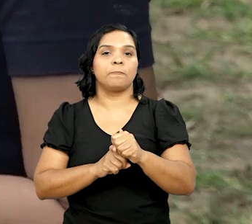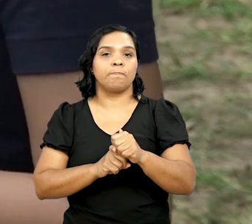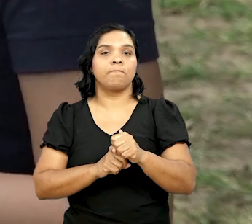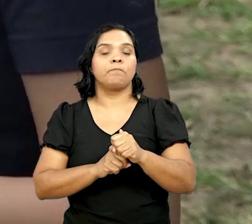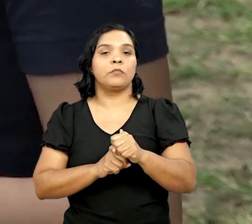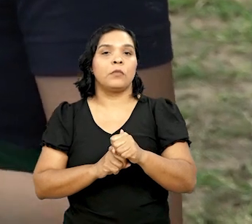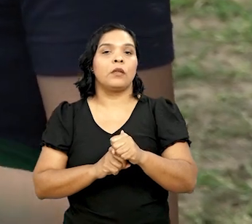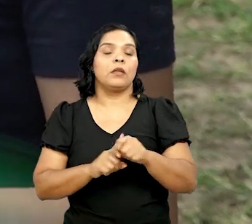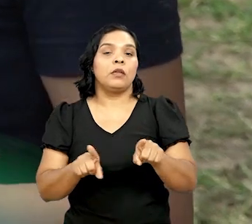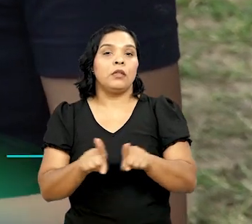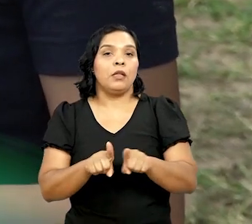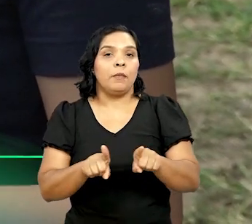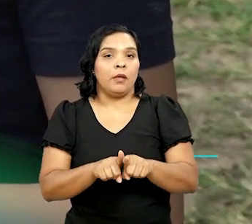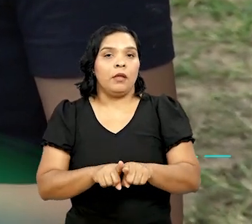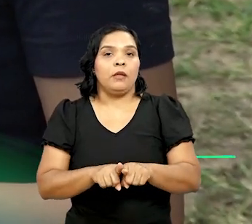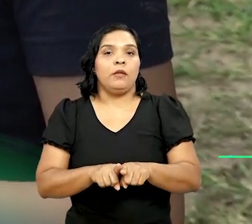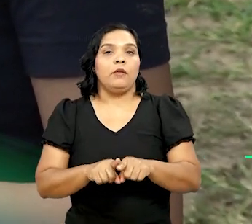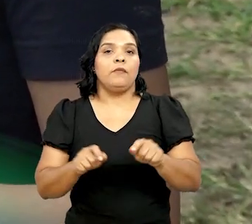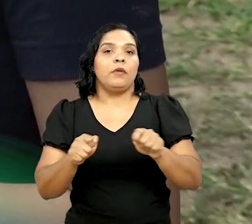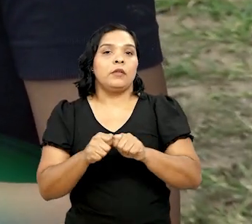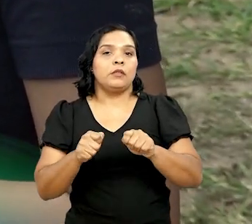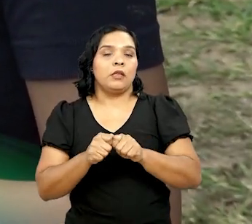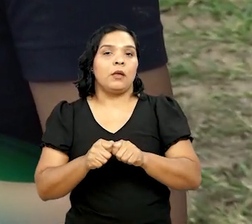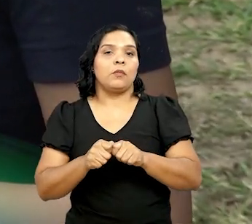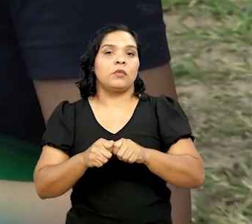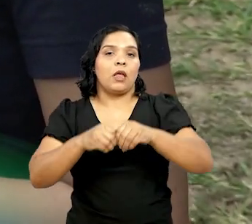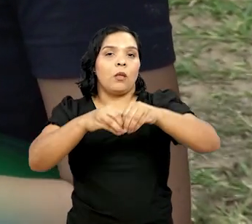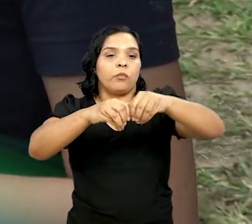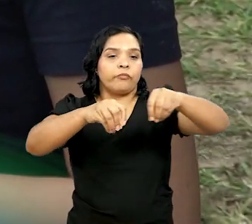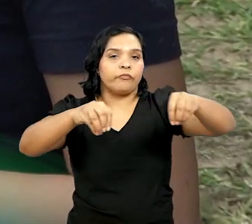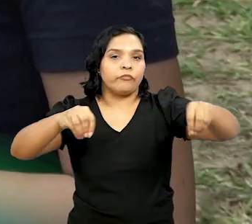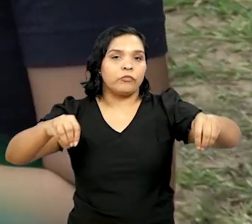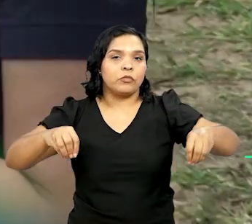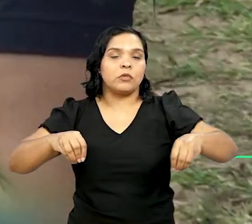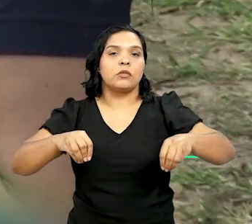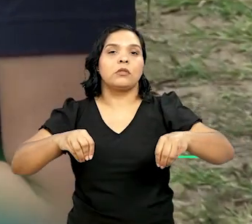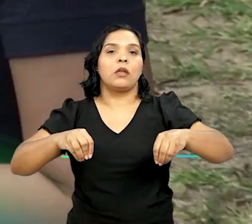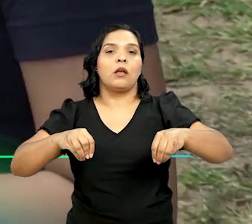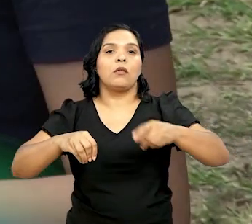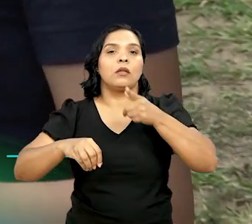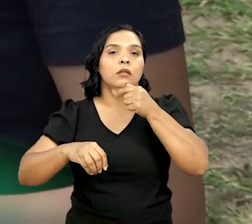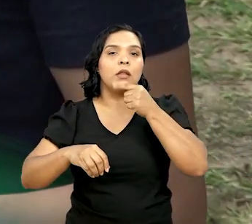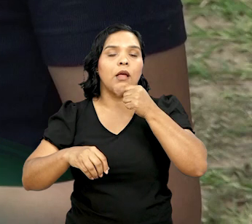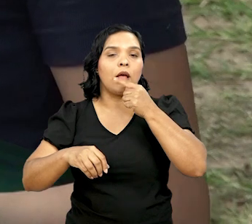irrigações nós fazemos a cada 2 dias. E aí nós fazemos uma diluição da água